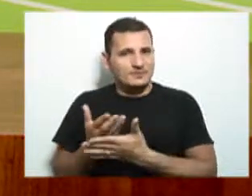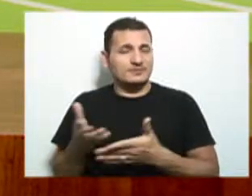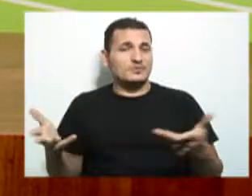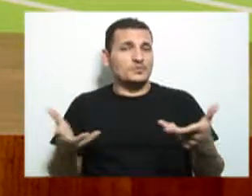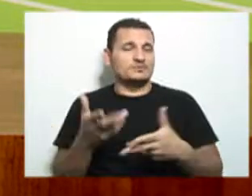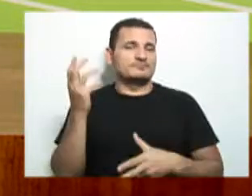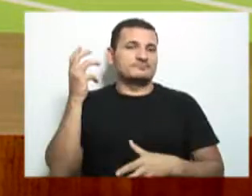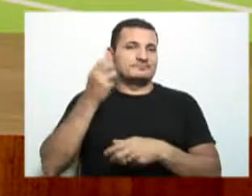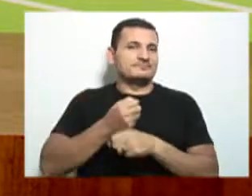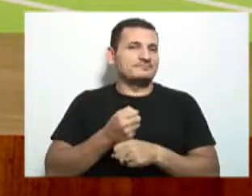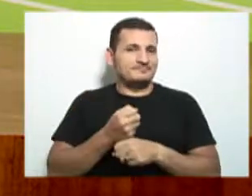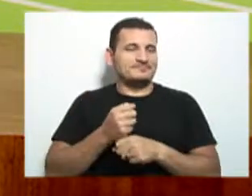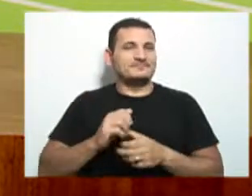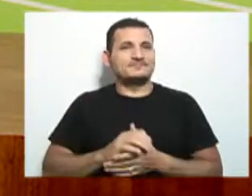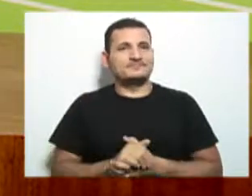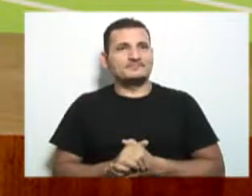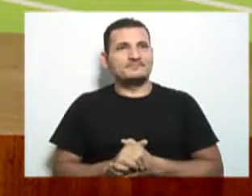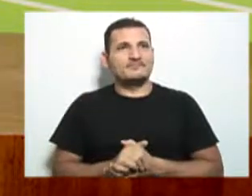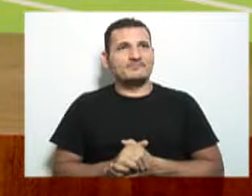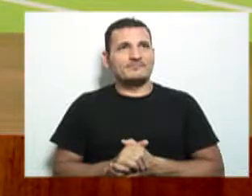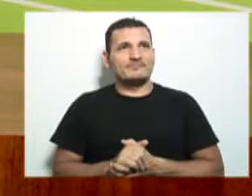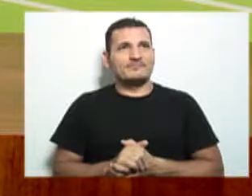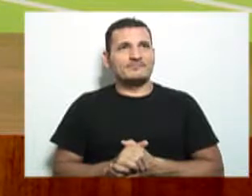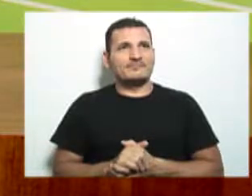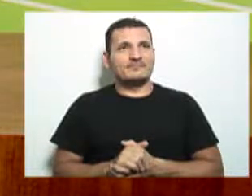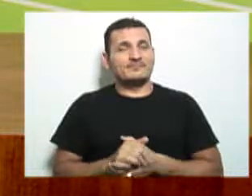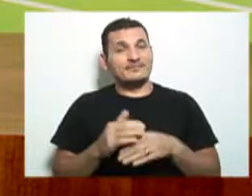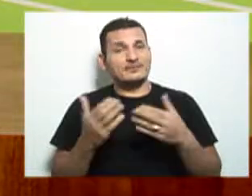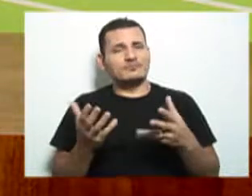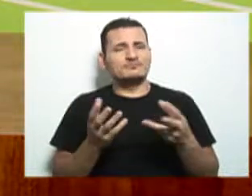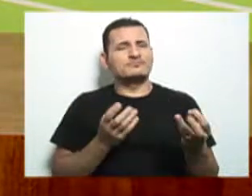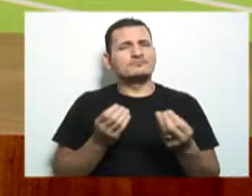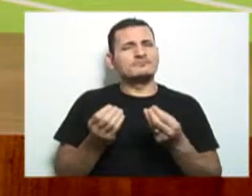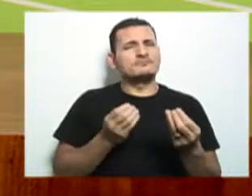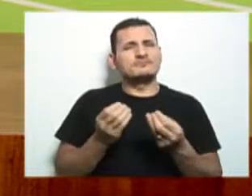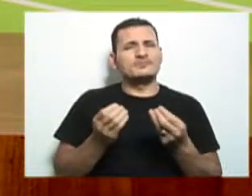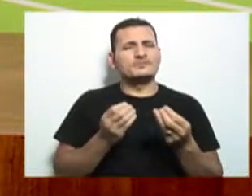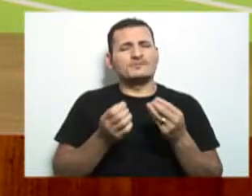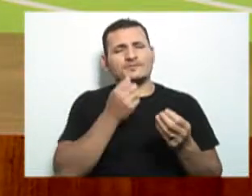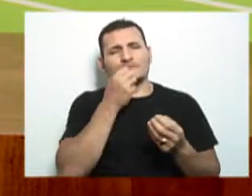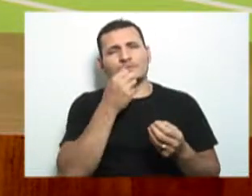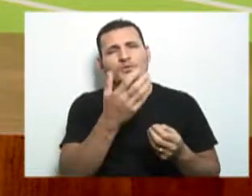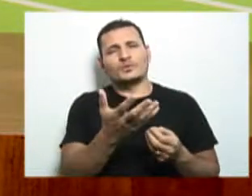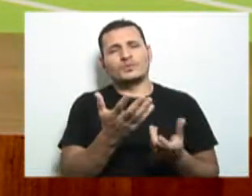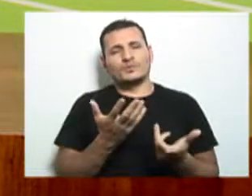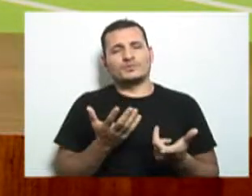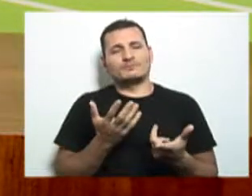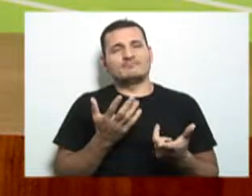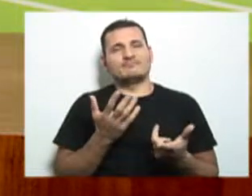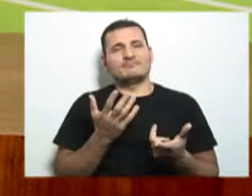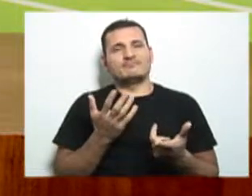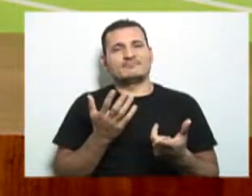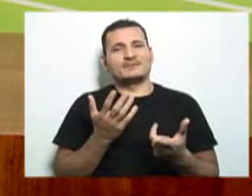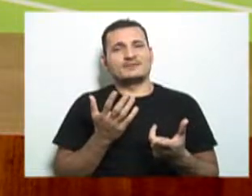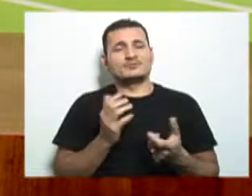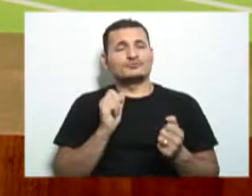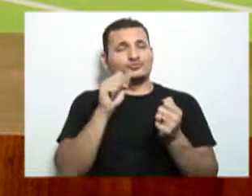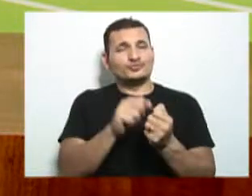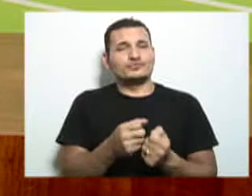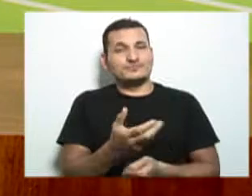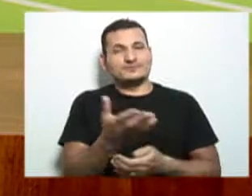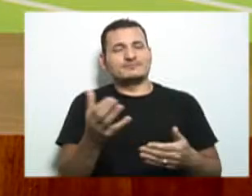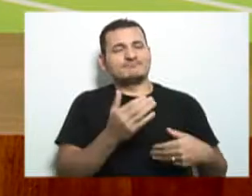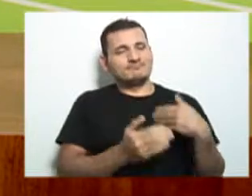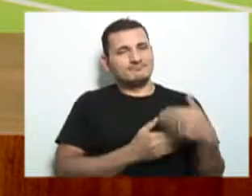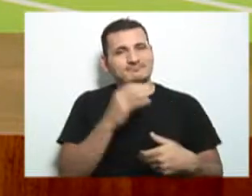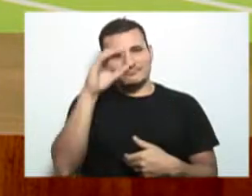nossa revisão, né? Então, como foi gratificante participar desse processo de aprendizado com vocês. Então,